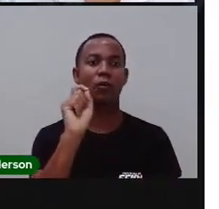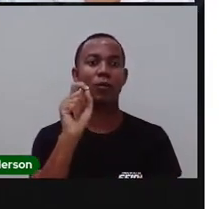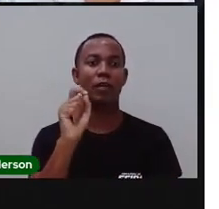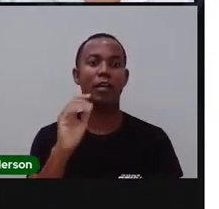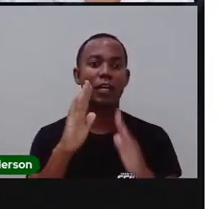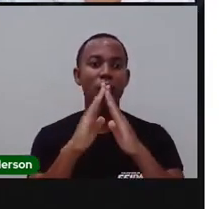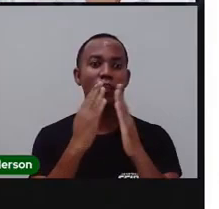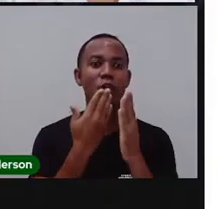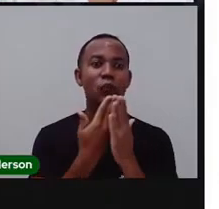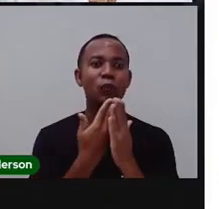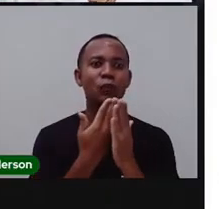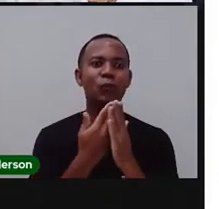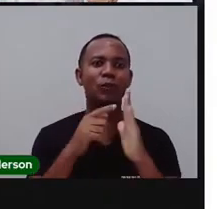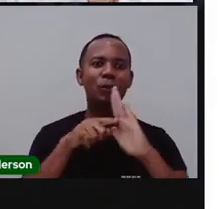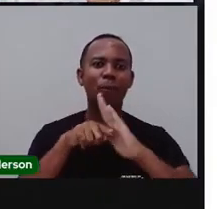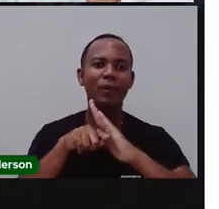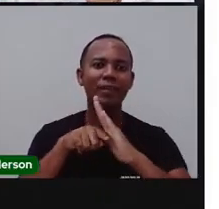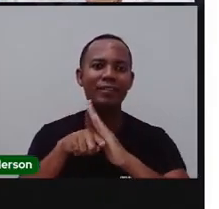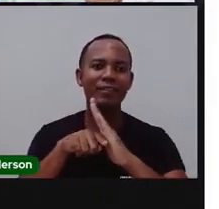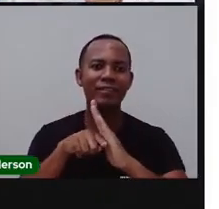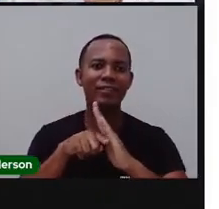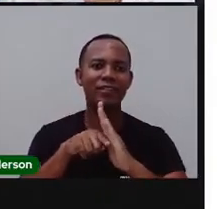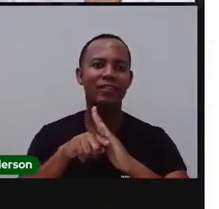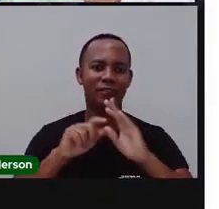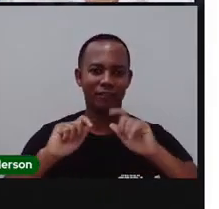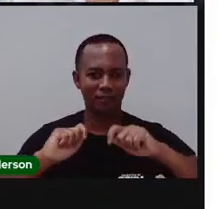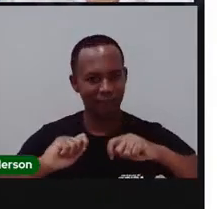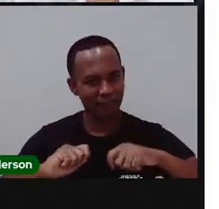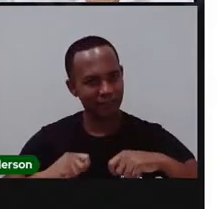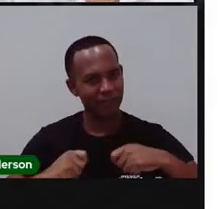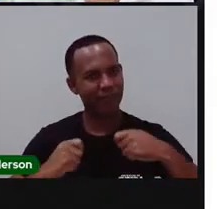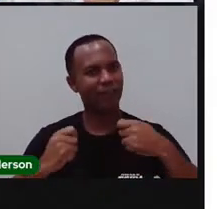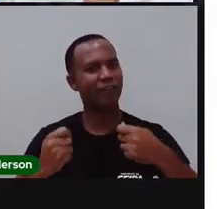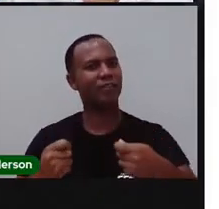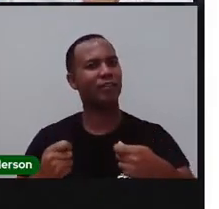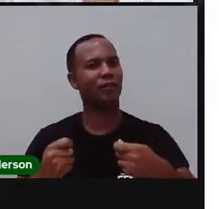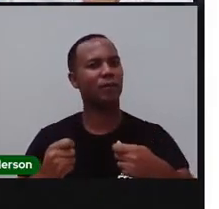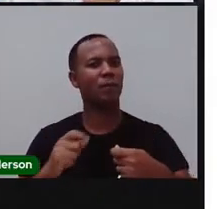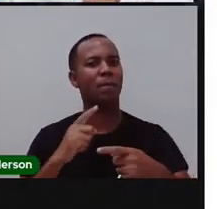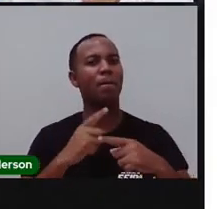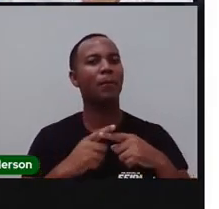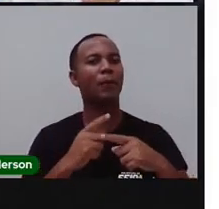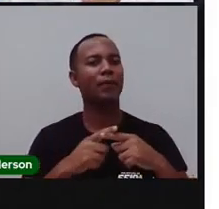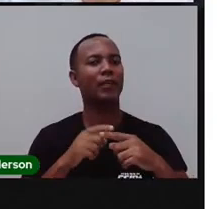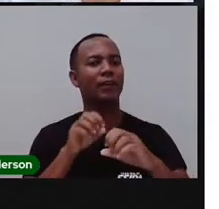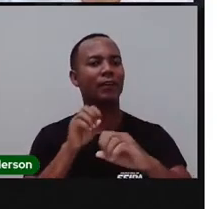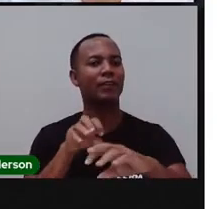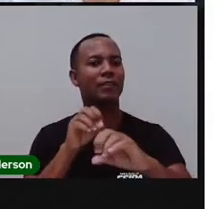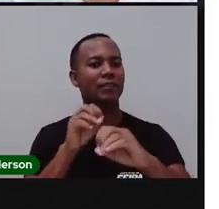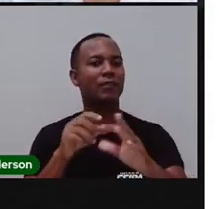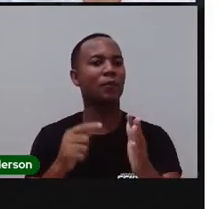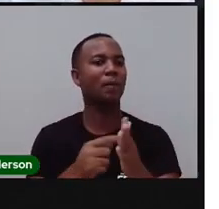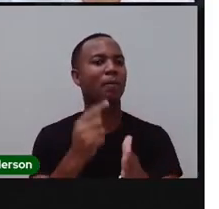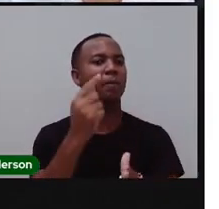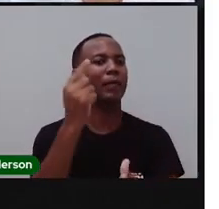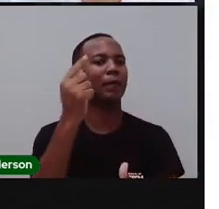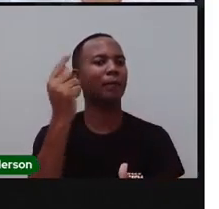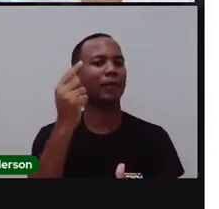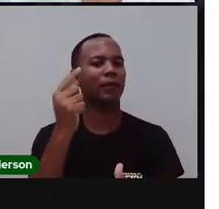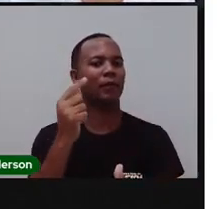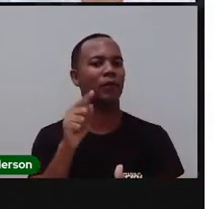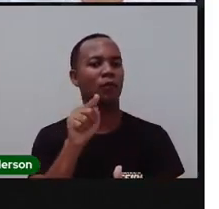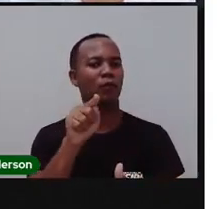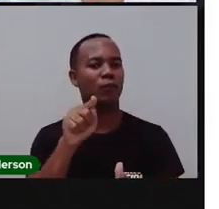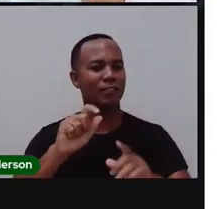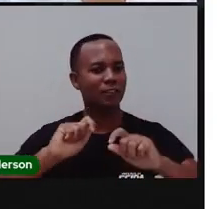vocês estejam que, ó, se dedicando aos estudos de vocês, porque a educação de vocês vem sempre em primeiro lugar. Se dediquem,